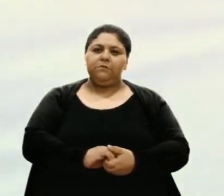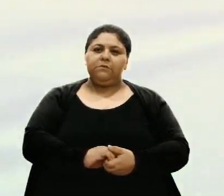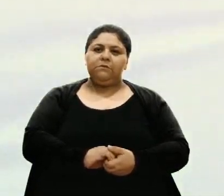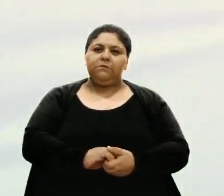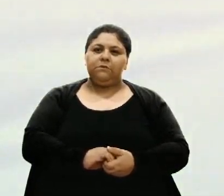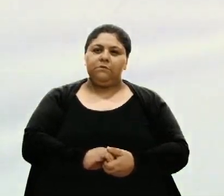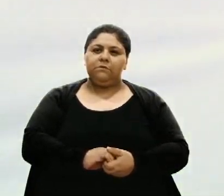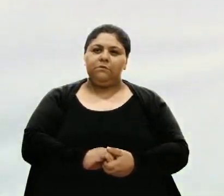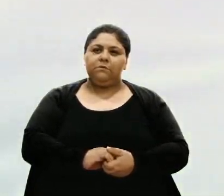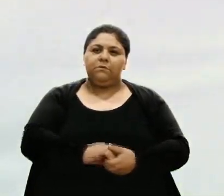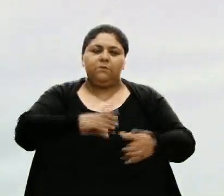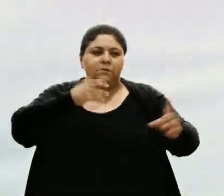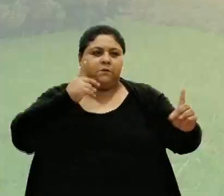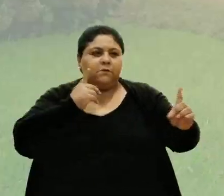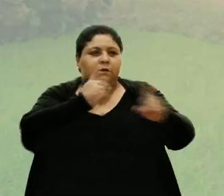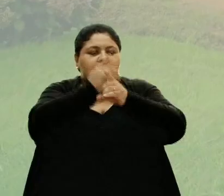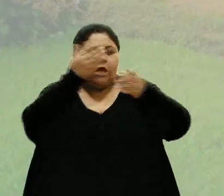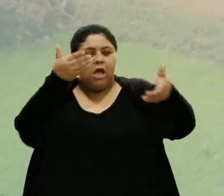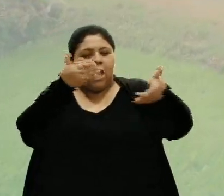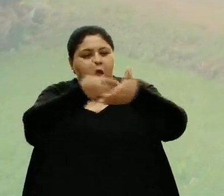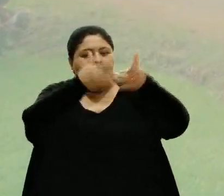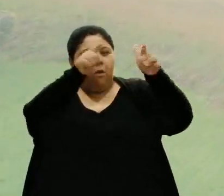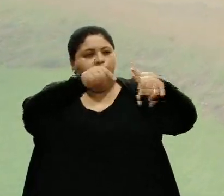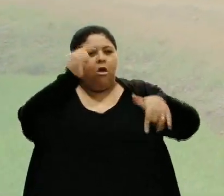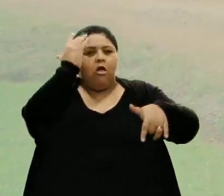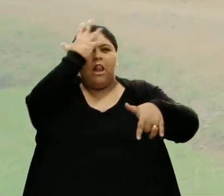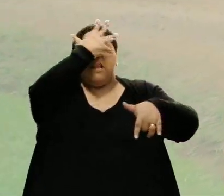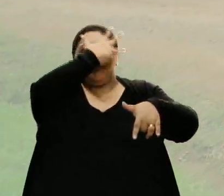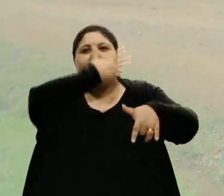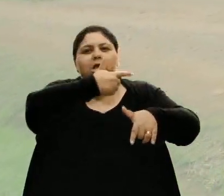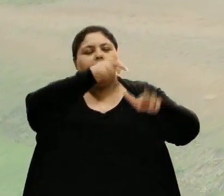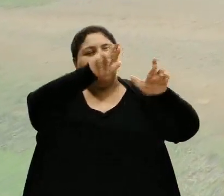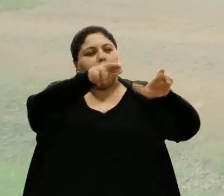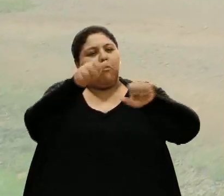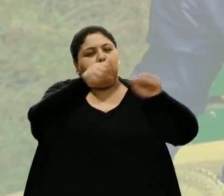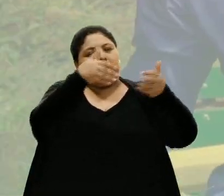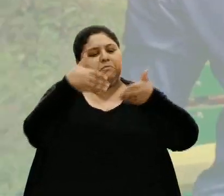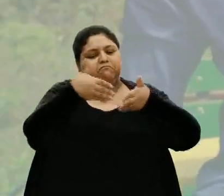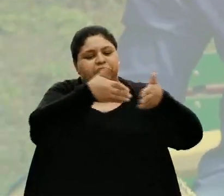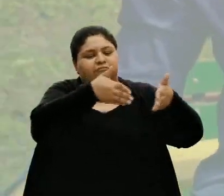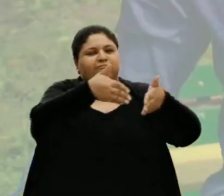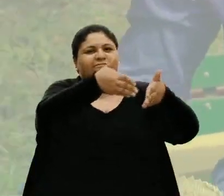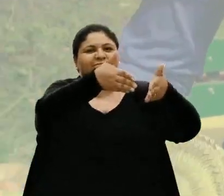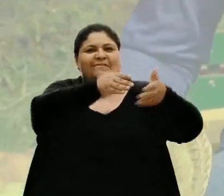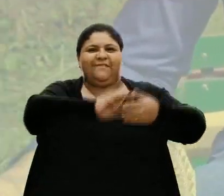e descubra até onde este lindo vale pode lhe guiar.